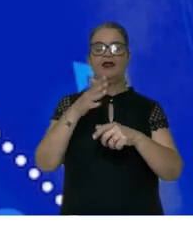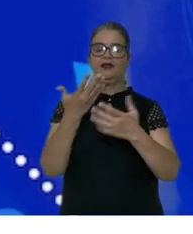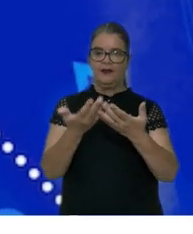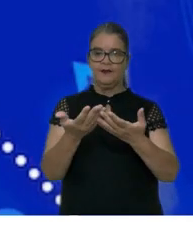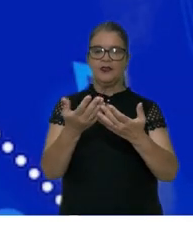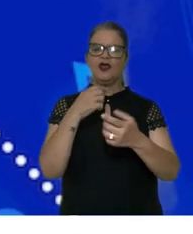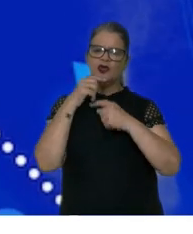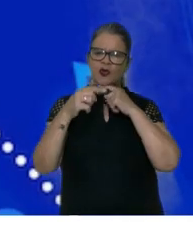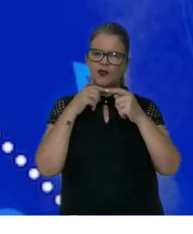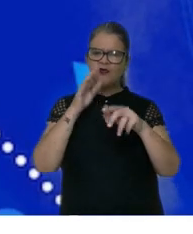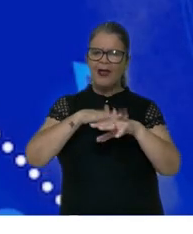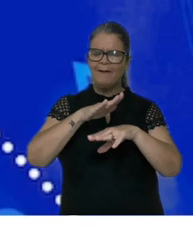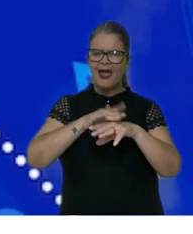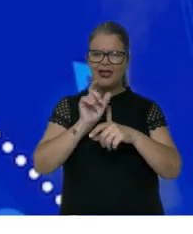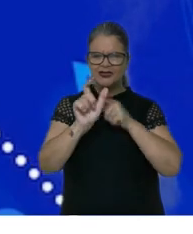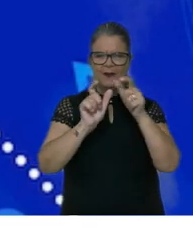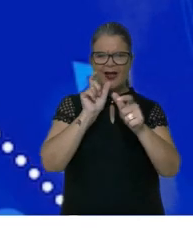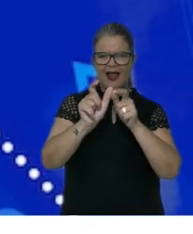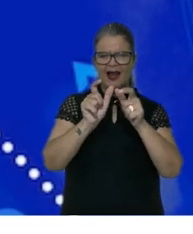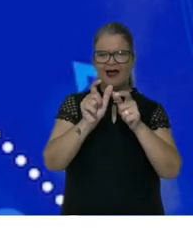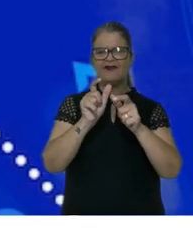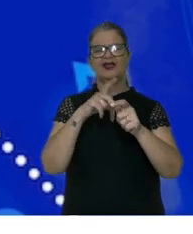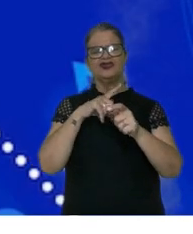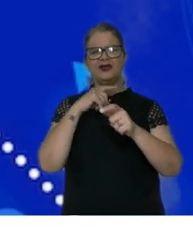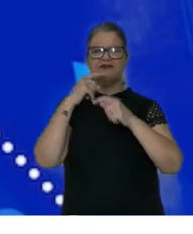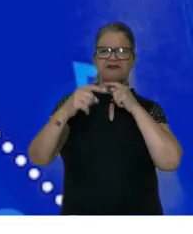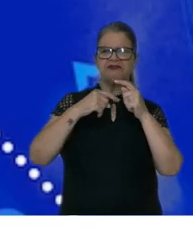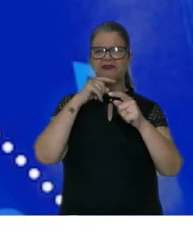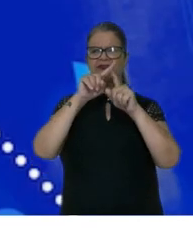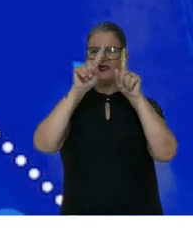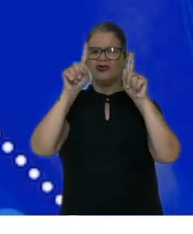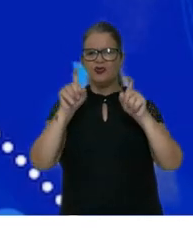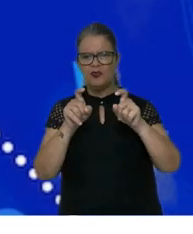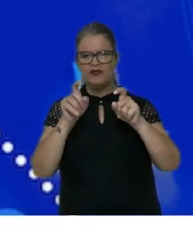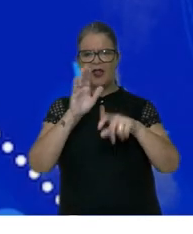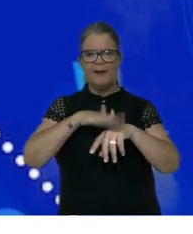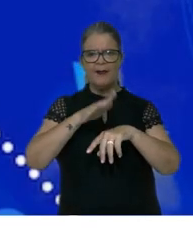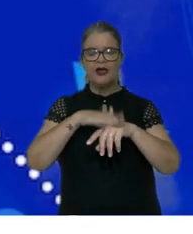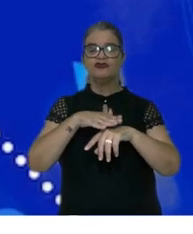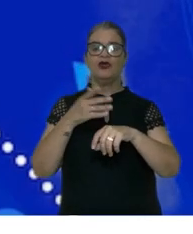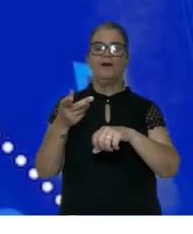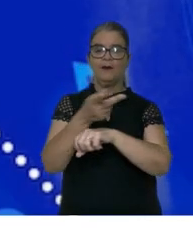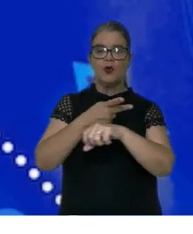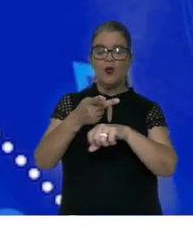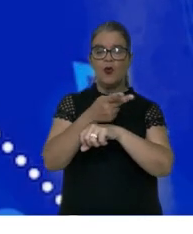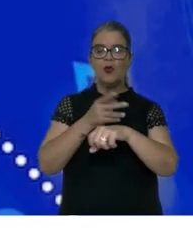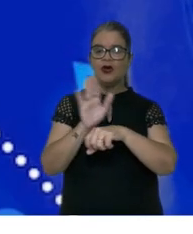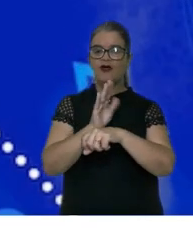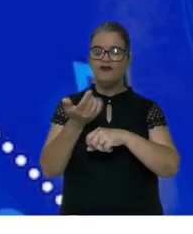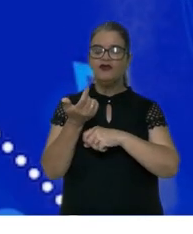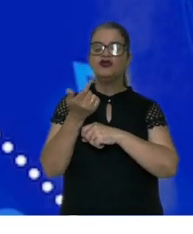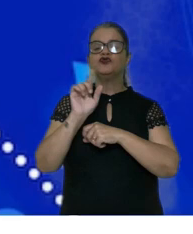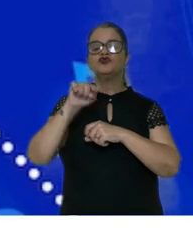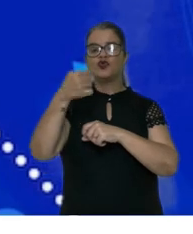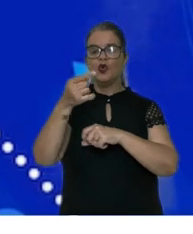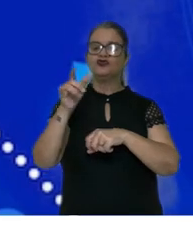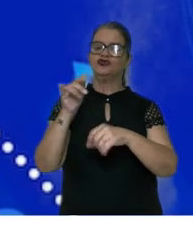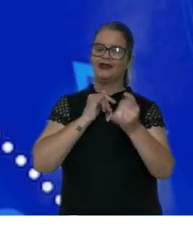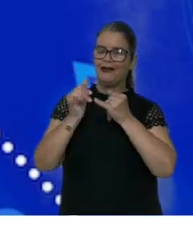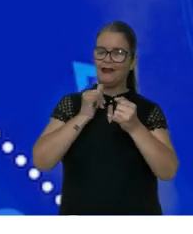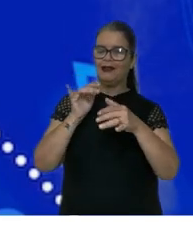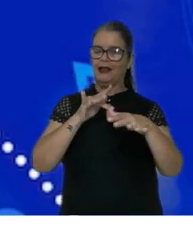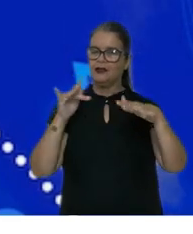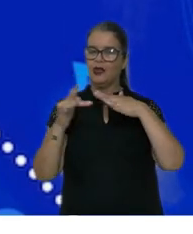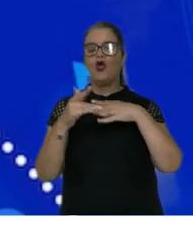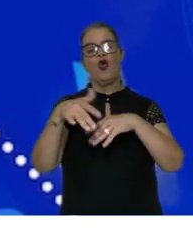mais palavras e aí acabou gerando mais interrogações? Procure outros vídeos aqui na internet, nas redes sociais, conversa com o